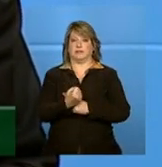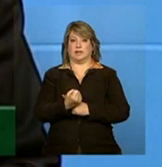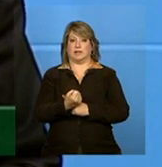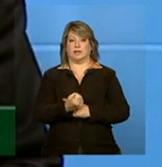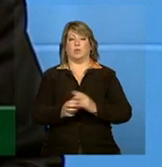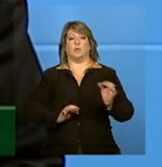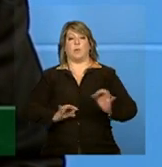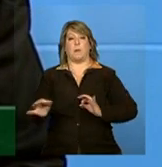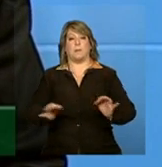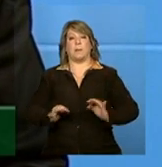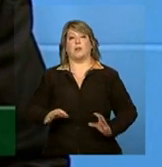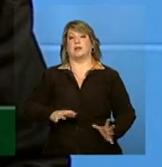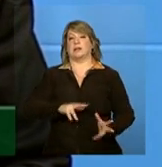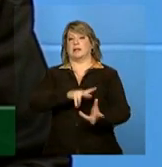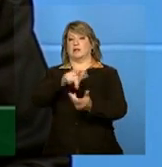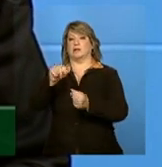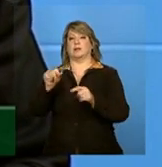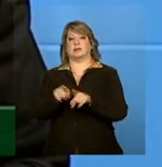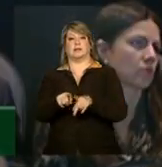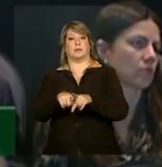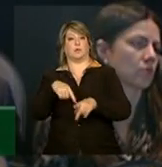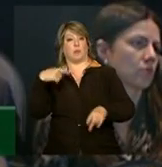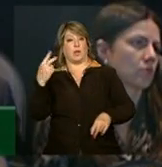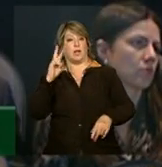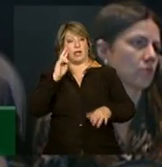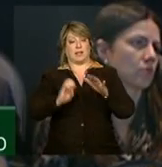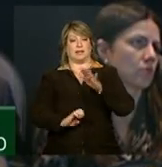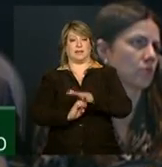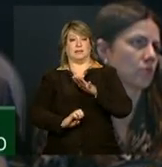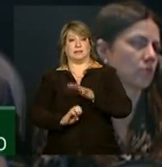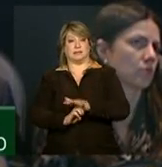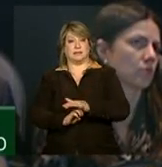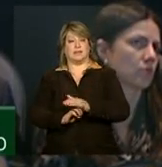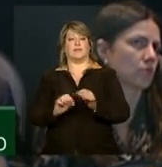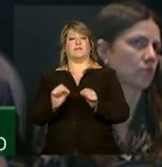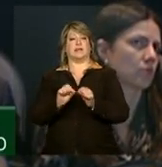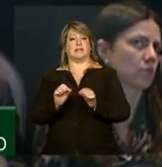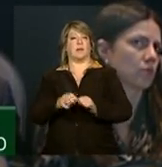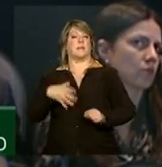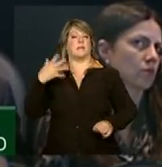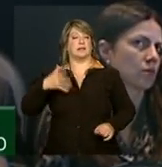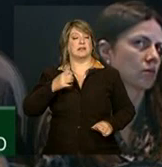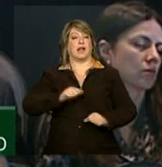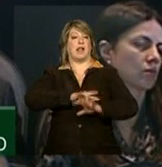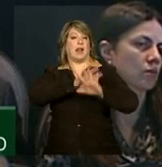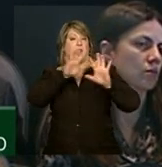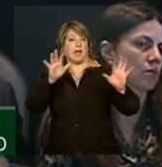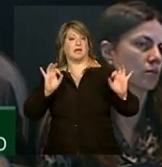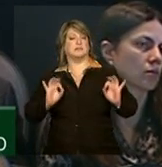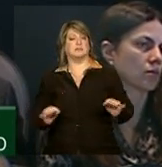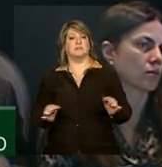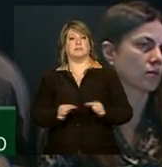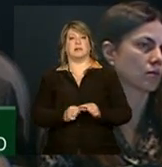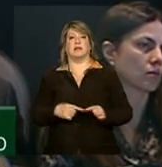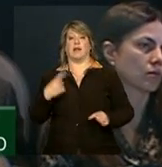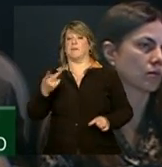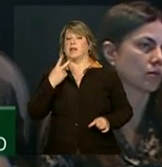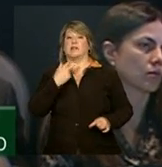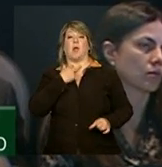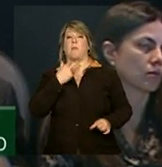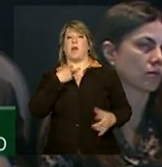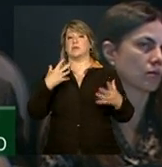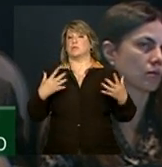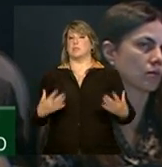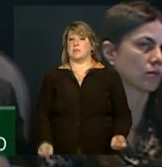plano internacional, as empresas transmitiram uma mensagem coerente e clara, a afirmar que não podem assumir o papel